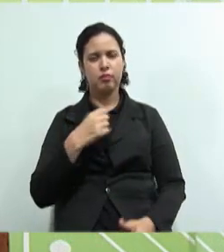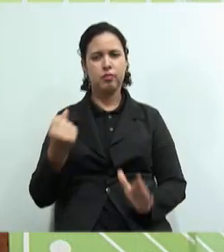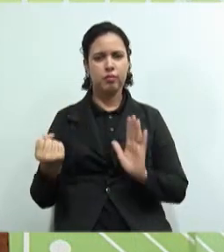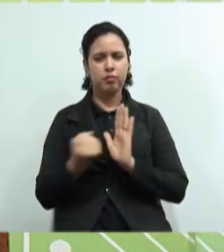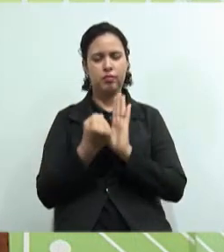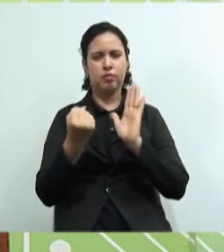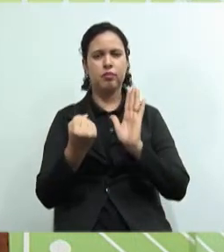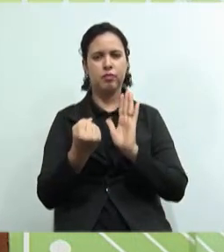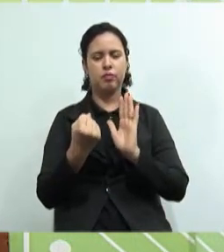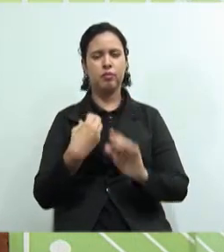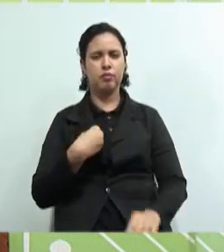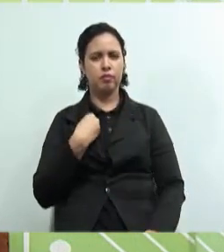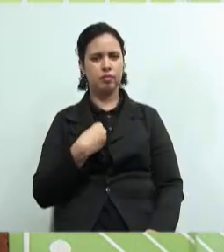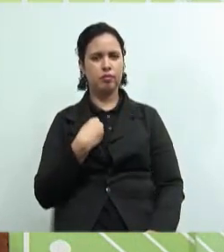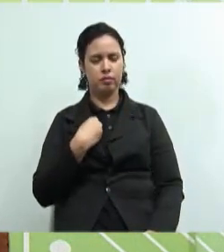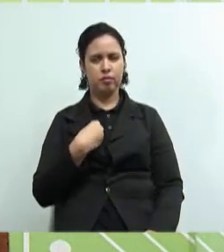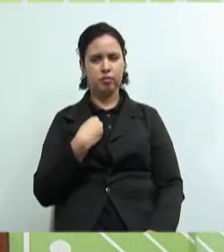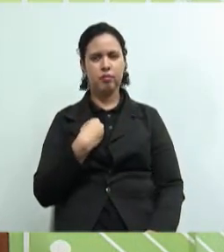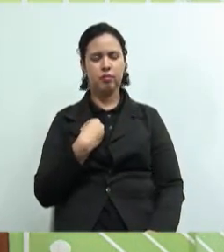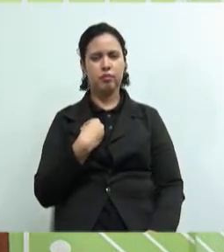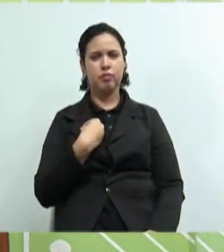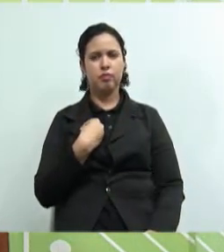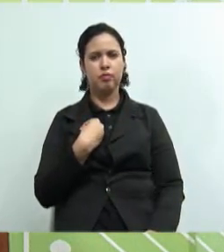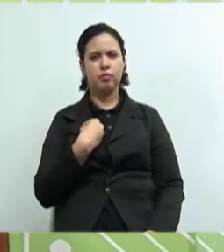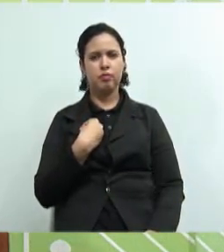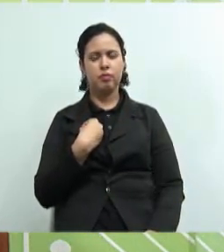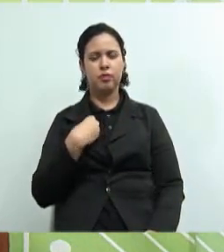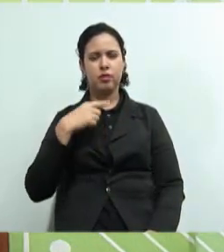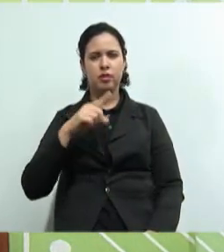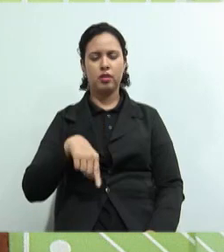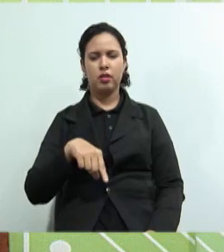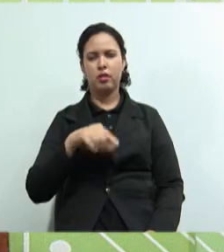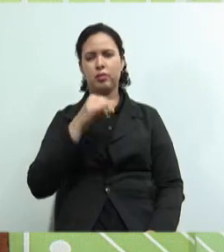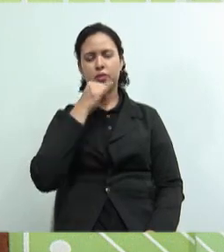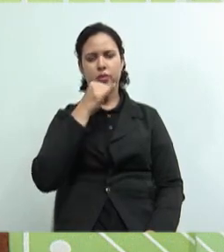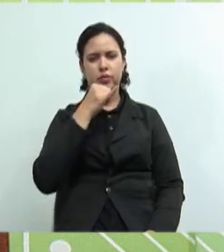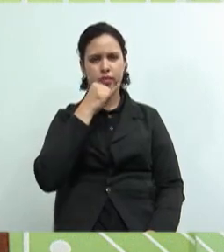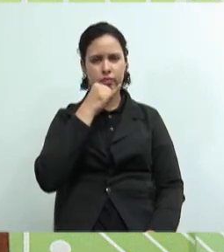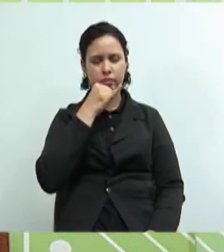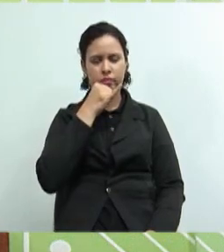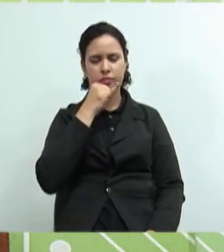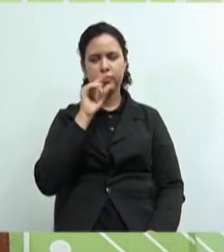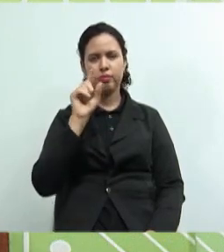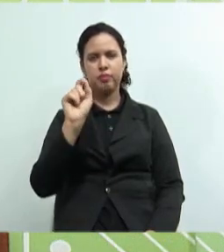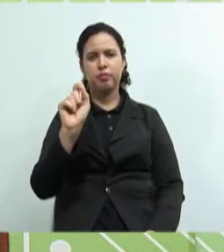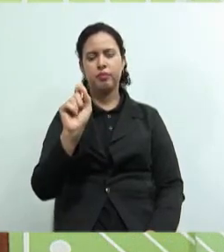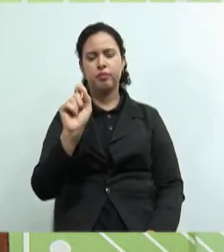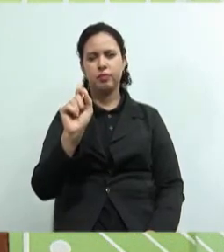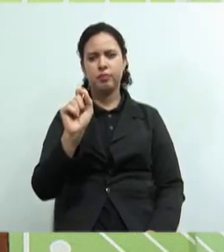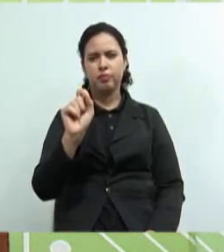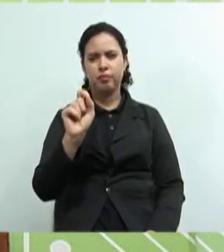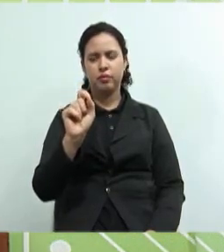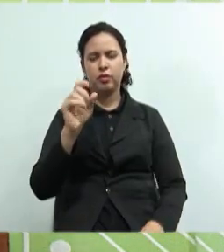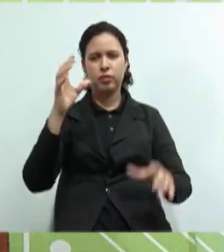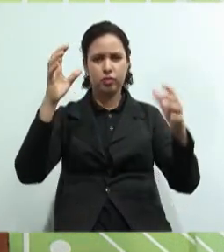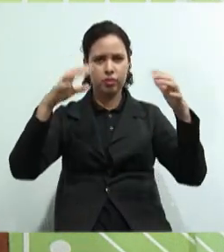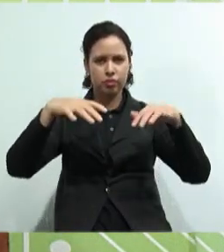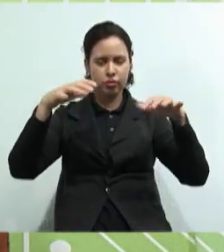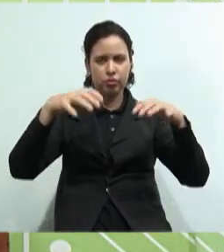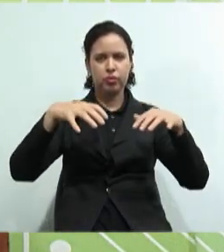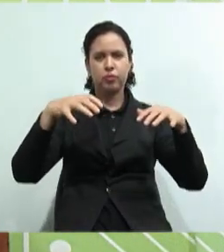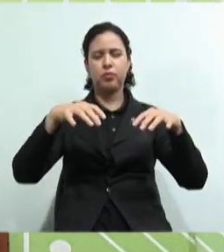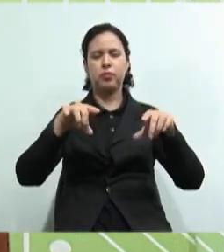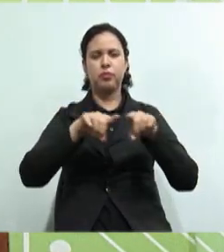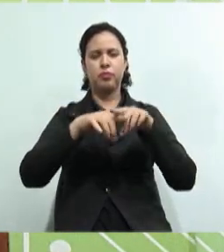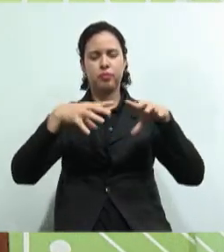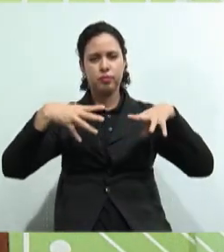econômica que a gente leva, porque vai ter impactos nas questões de chuvas, na questão do solo, como que a gente explora a agricultura, como que a